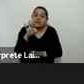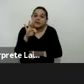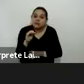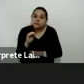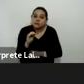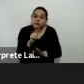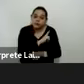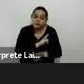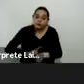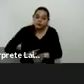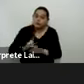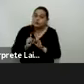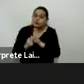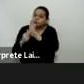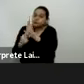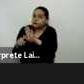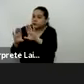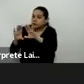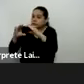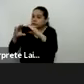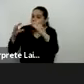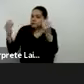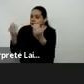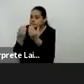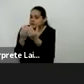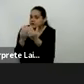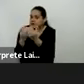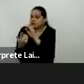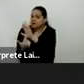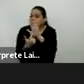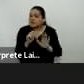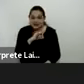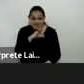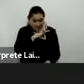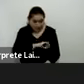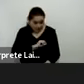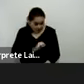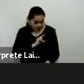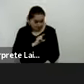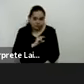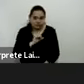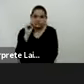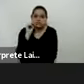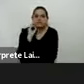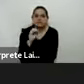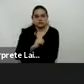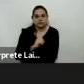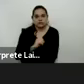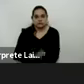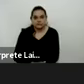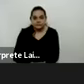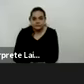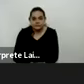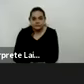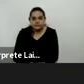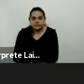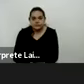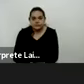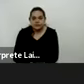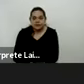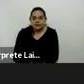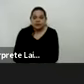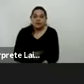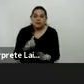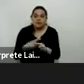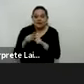zero ganho real para o salário mínimo, violando aquela tradicional política conquistada